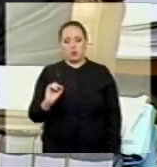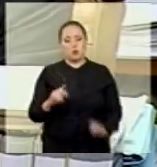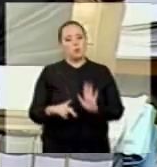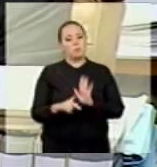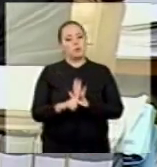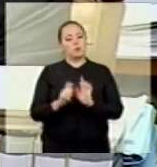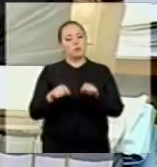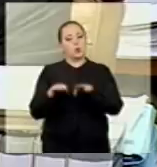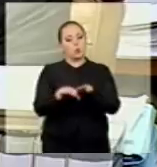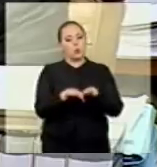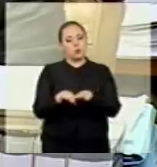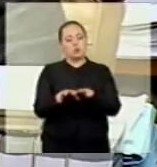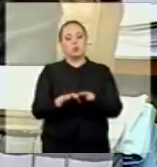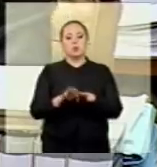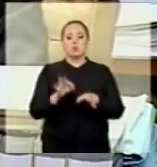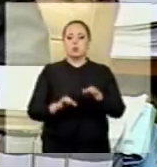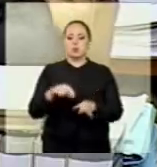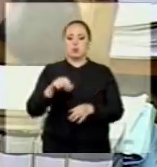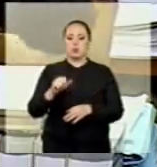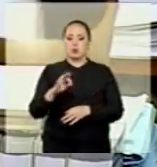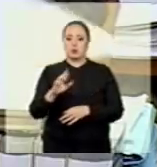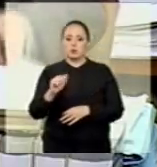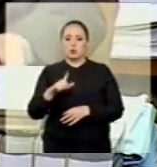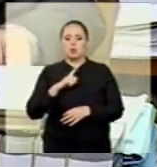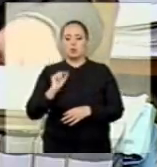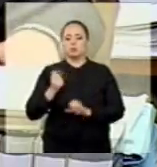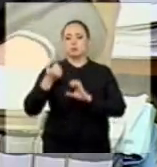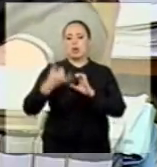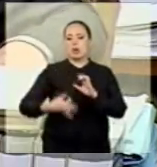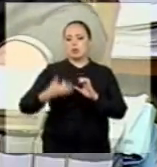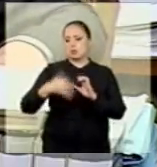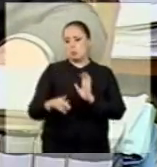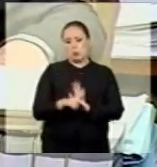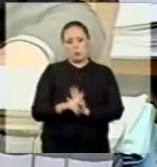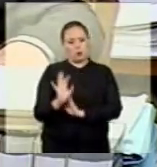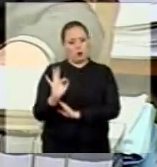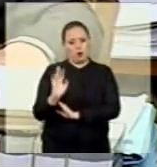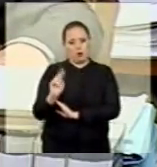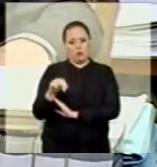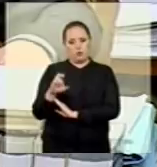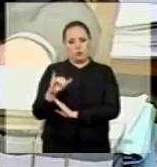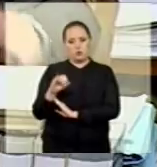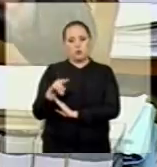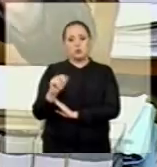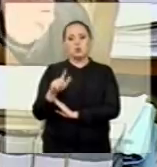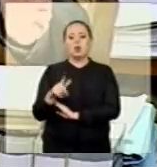da igualdade do juiz natural, tem um caráter estritamente funcional. Por isso mesmo, o Supremo